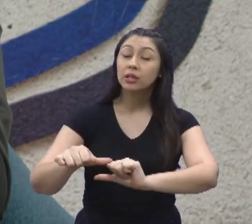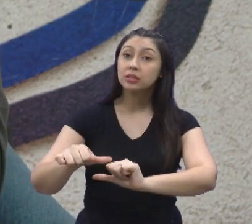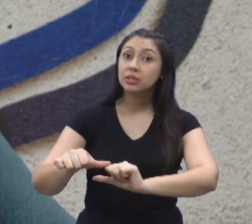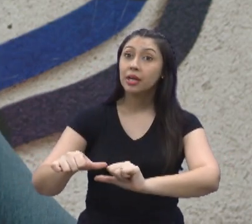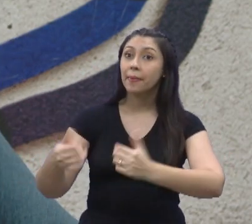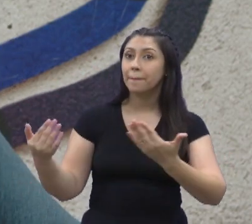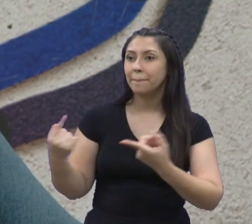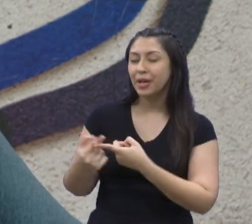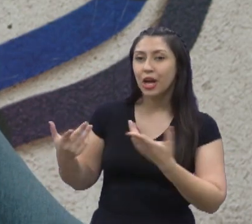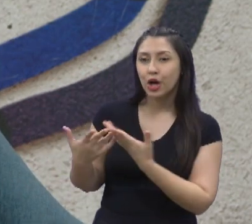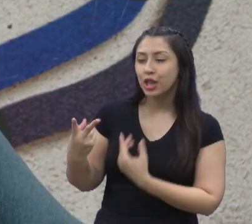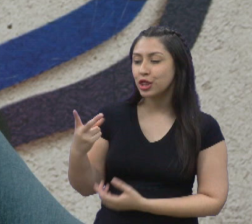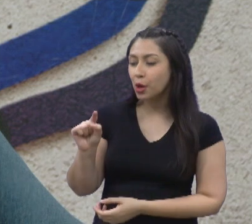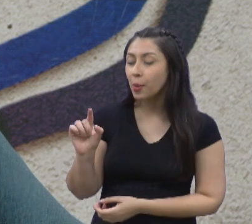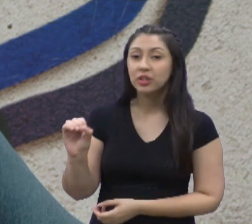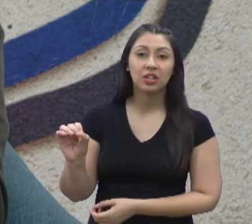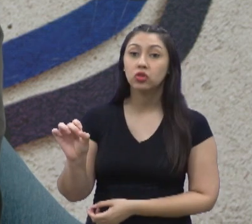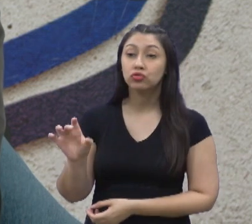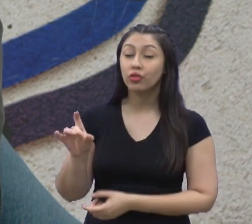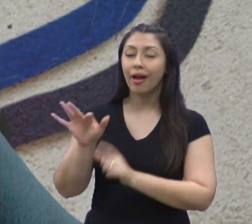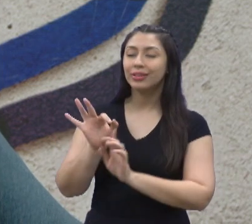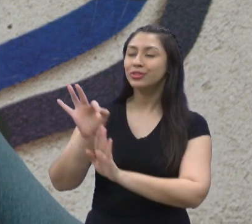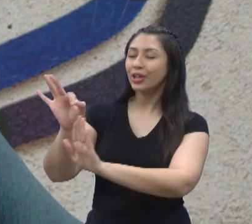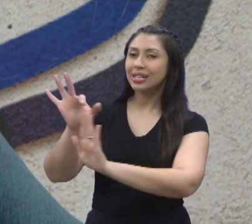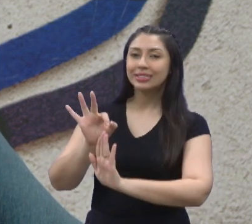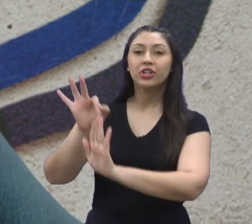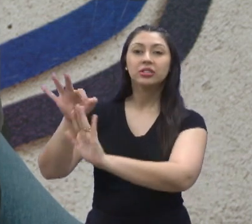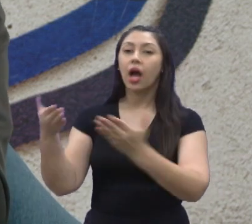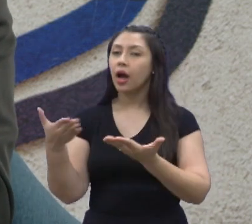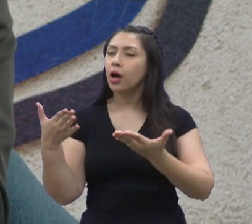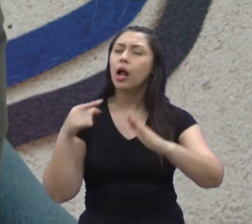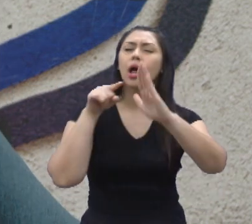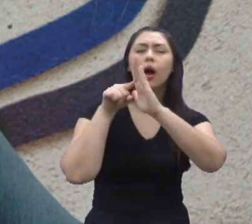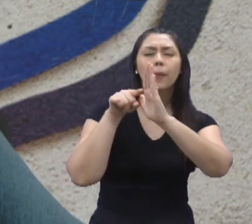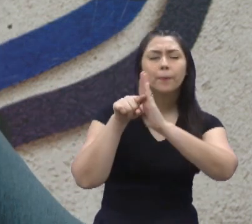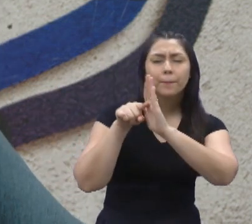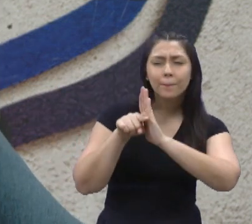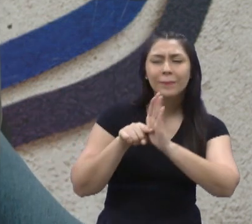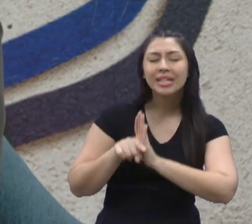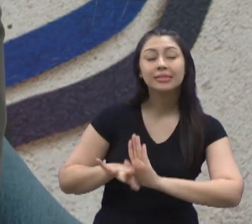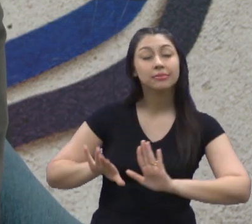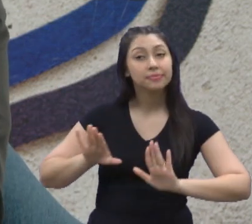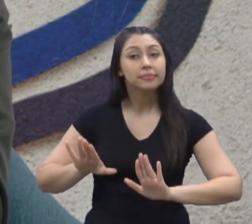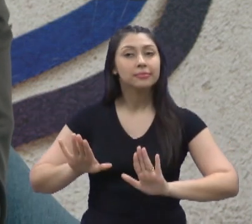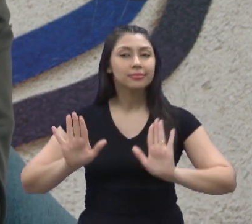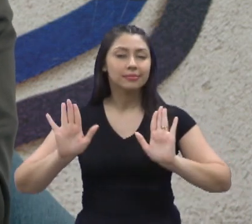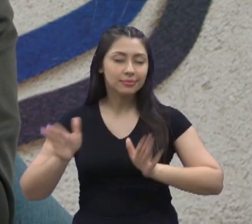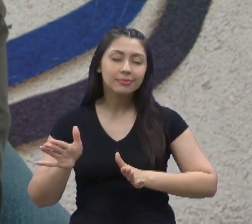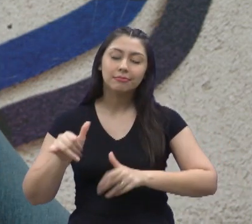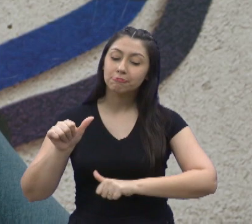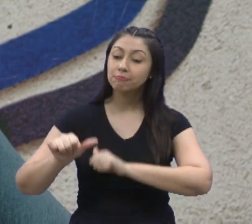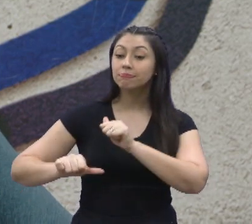2.0, que era só uma explicação do produto, para uma venda consultiva, então isso está se fortalecendo cada vez mais, né? É